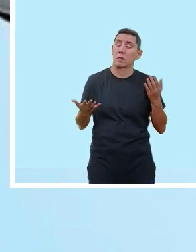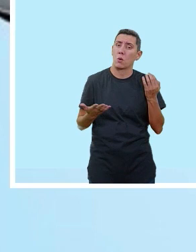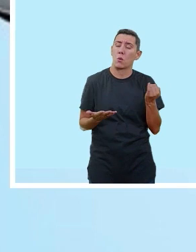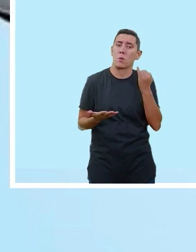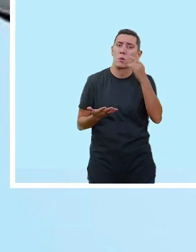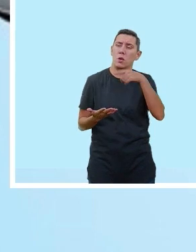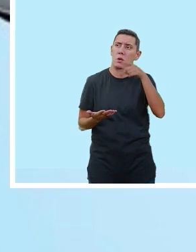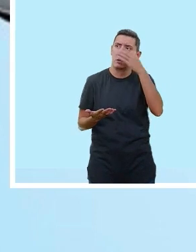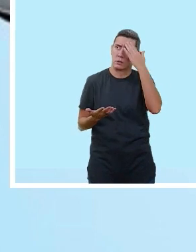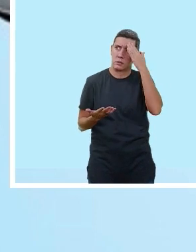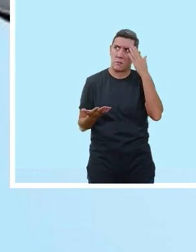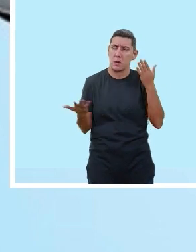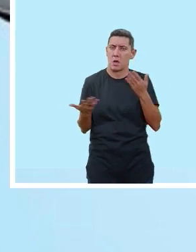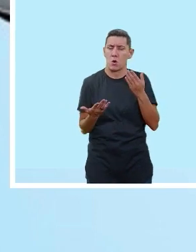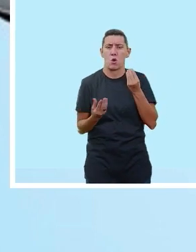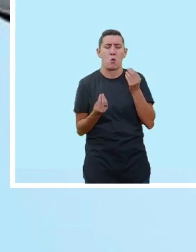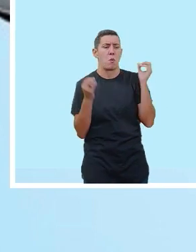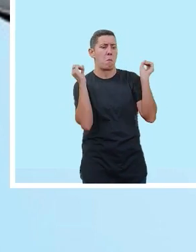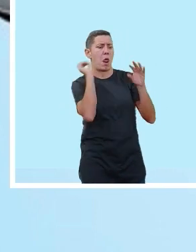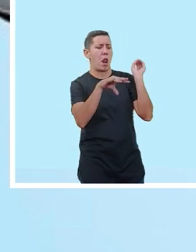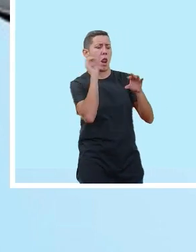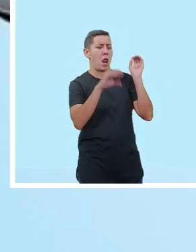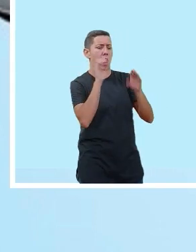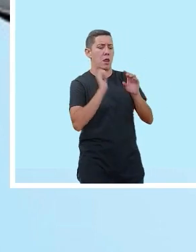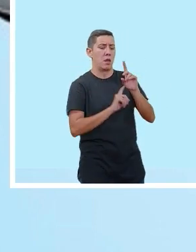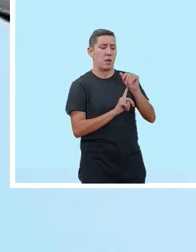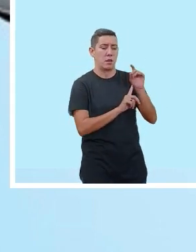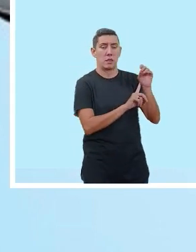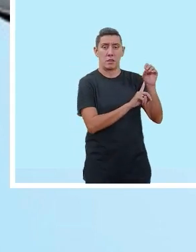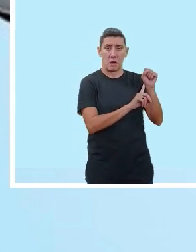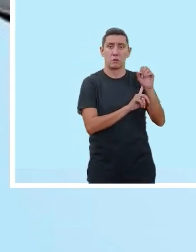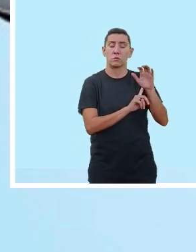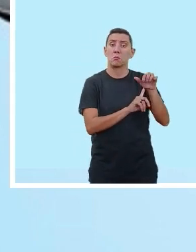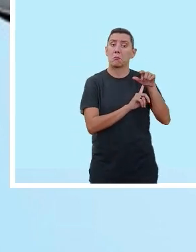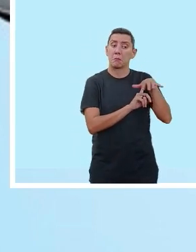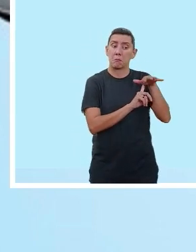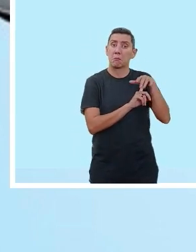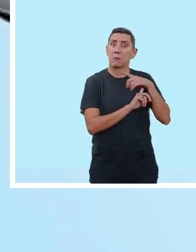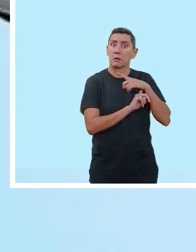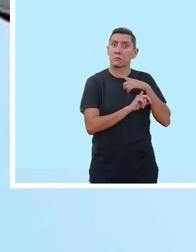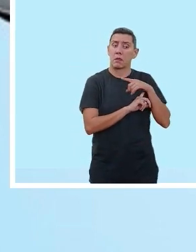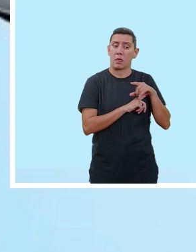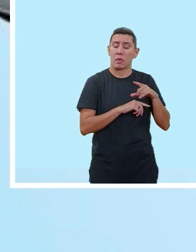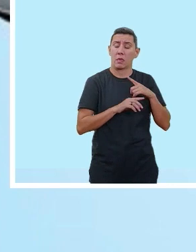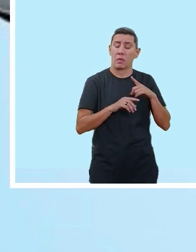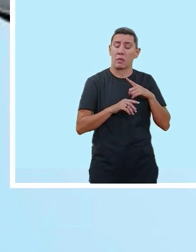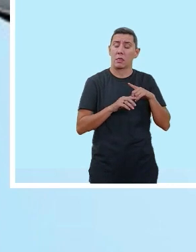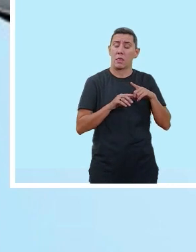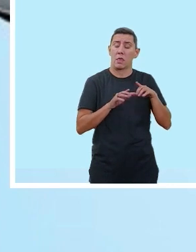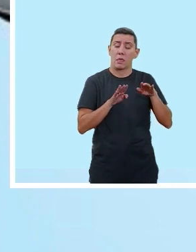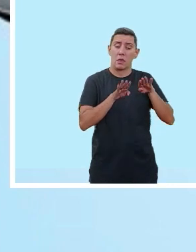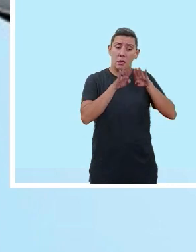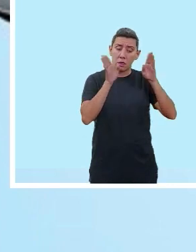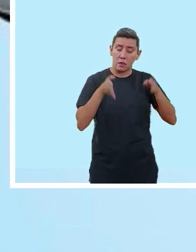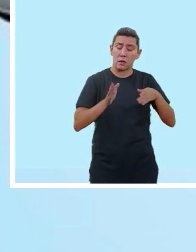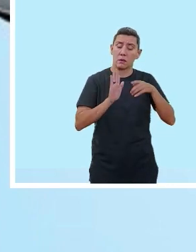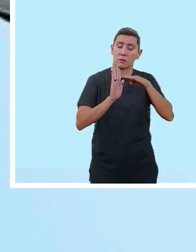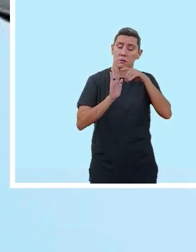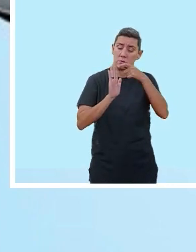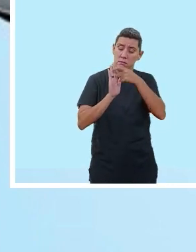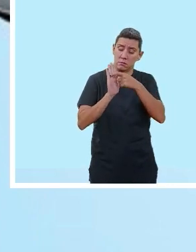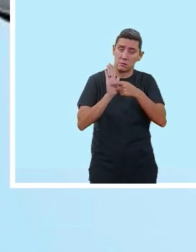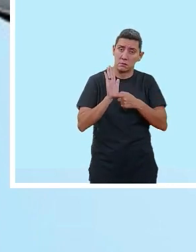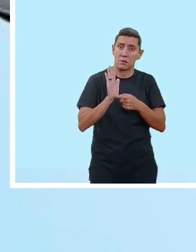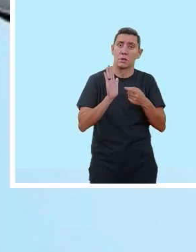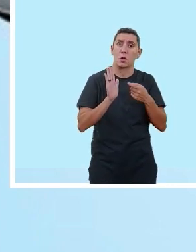pensar por um momento aonde que está a infraestrutura que permite possível, por exemplo, que você opere na sua rede